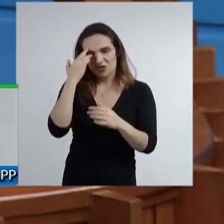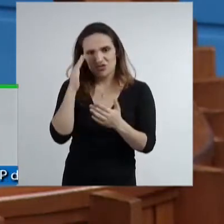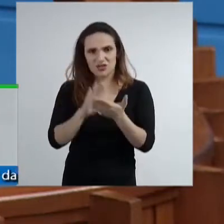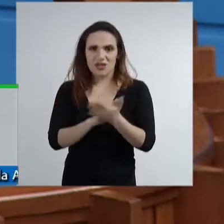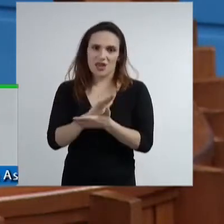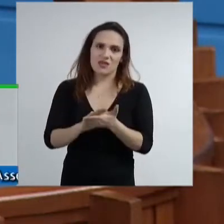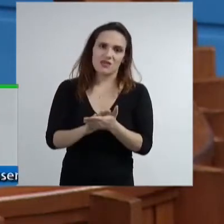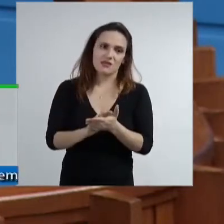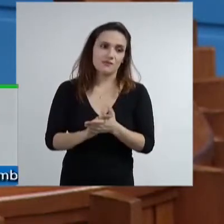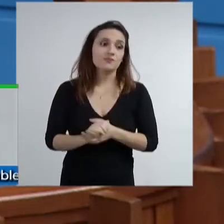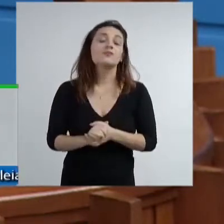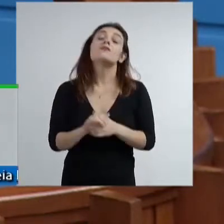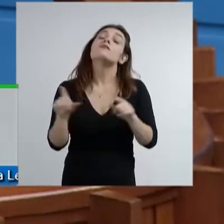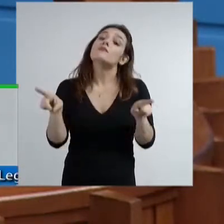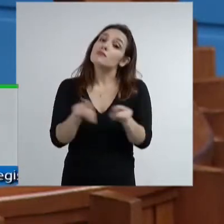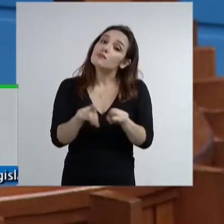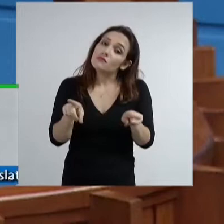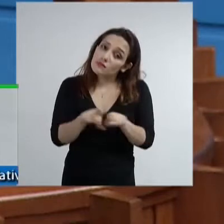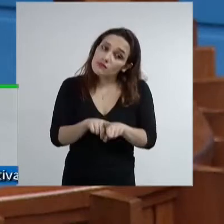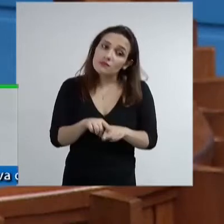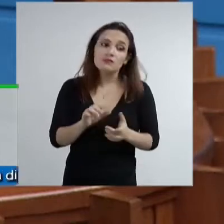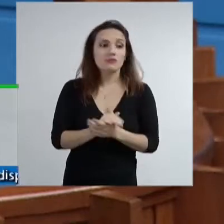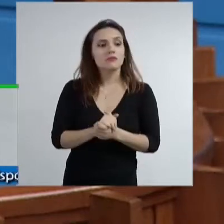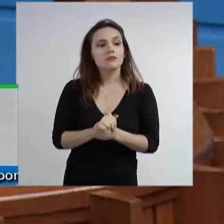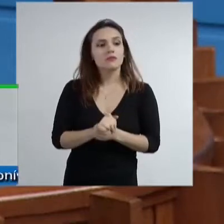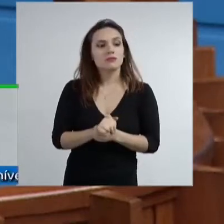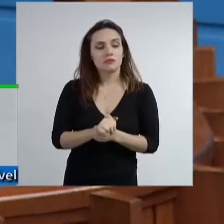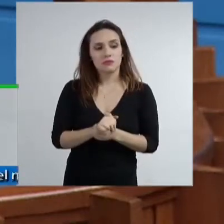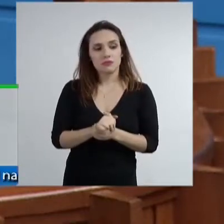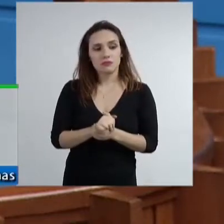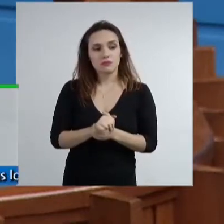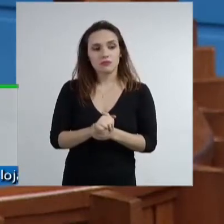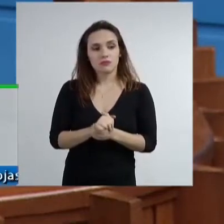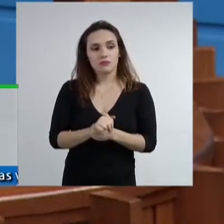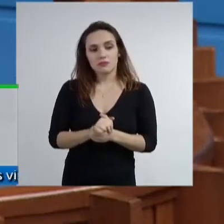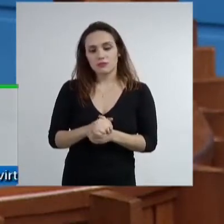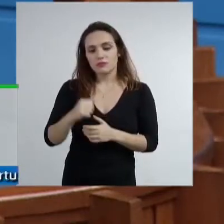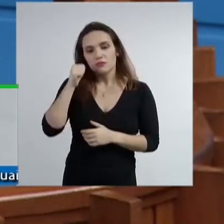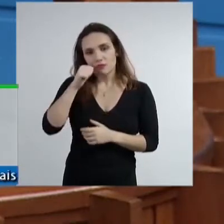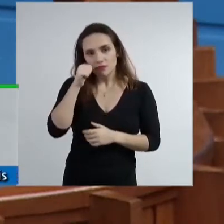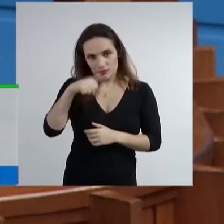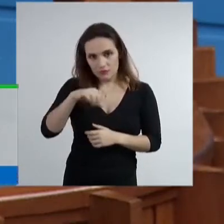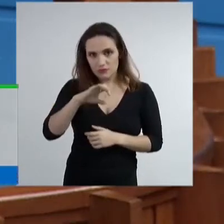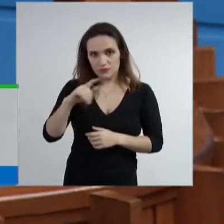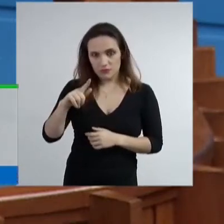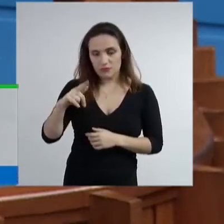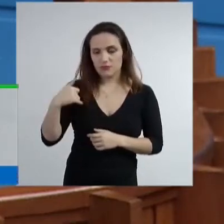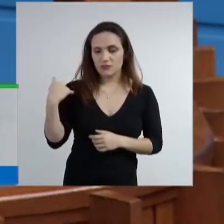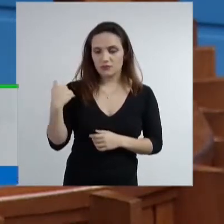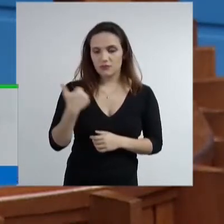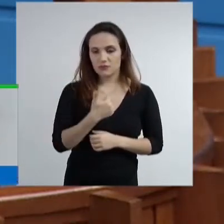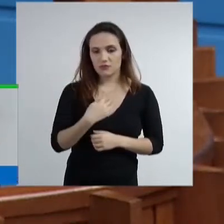sábado fala da expulsão dessa menina de 14 anos da escola.